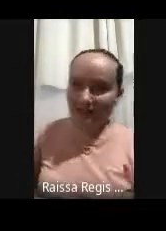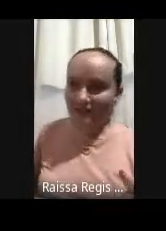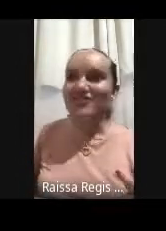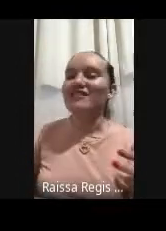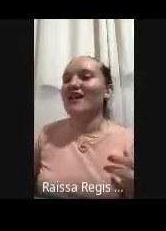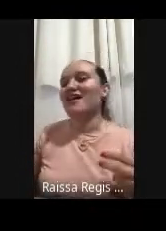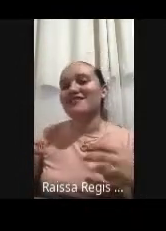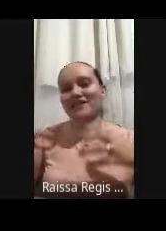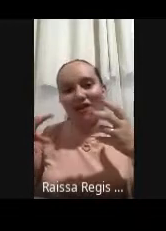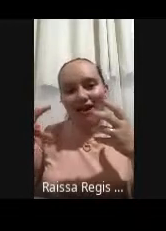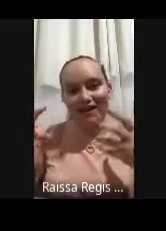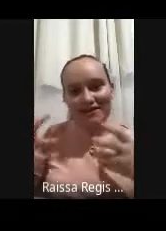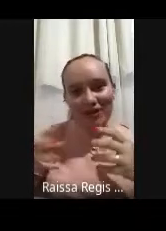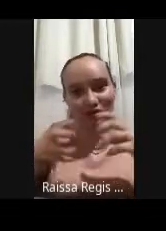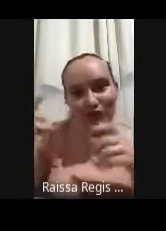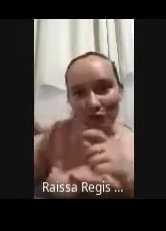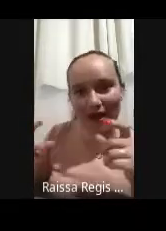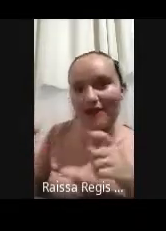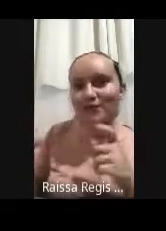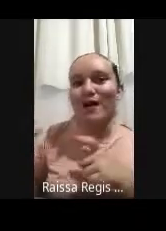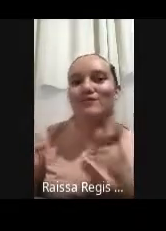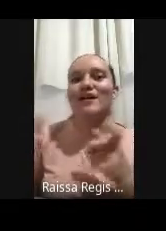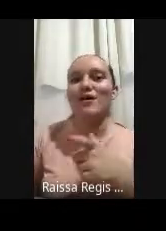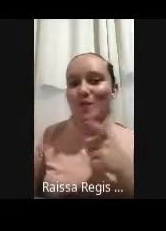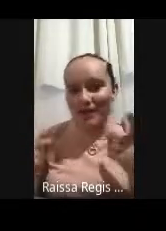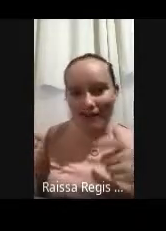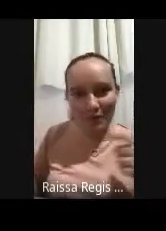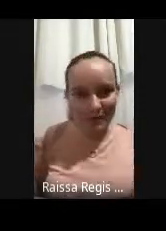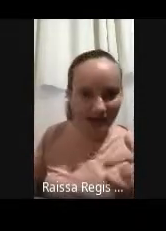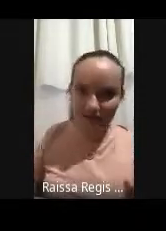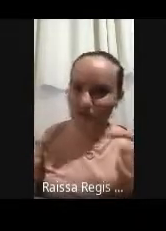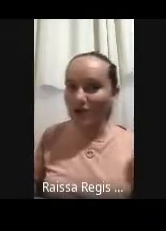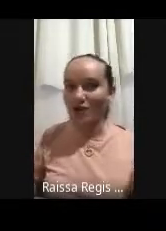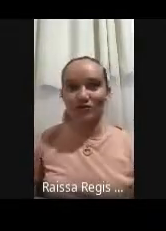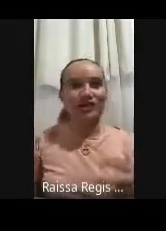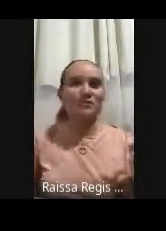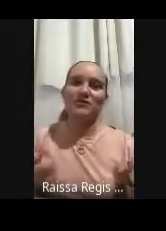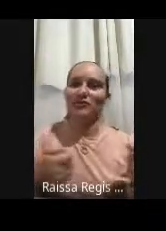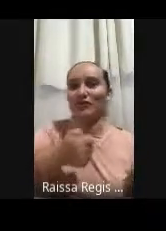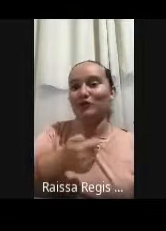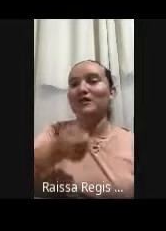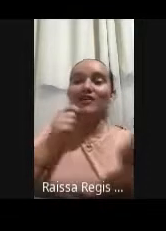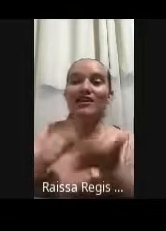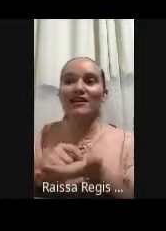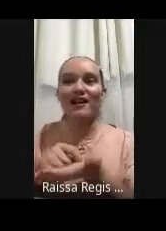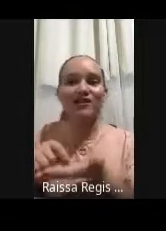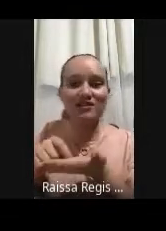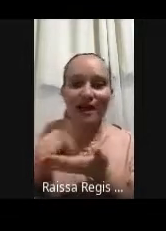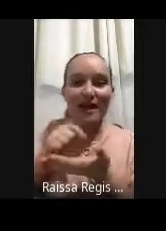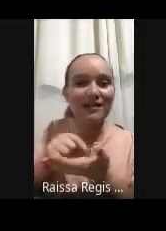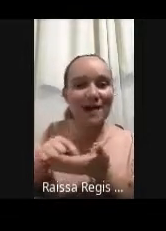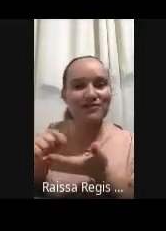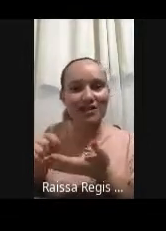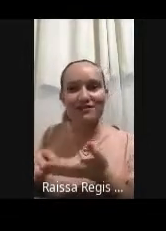Há 30 anos atrás, né, a questão de filmar ali os passos era algo bem complexo, não é igual hoje que a gente pega o celular e filma. Então, ela queria